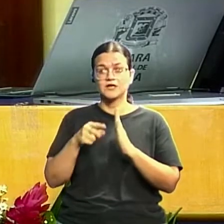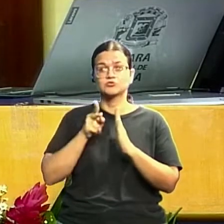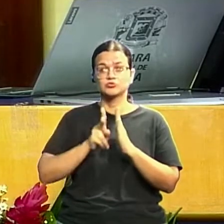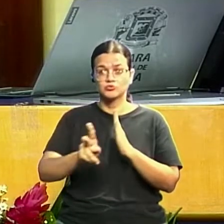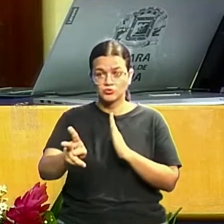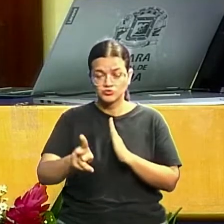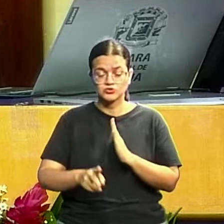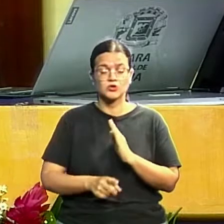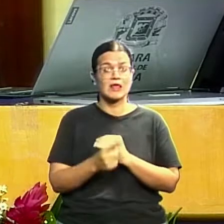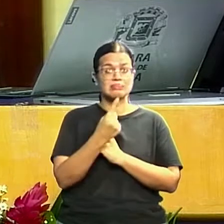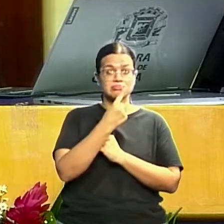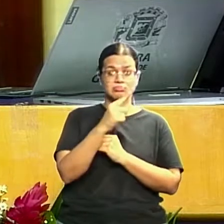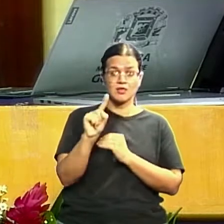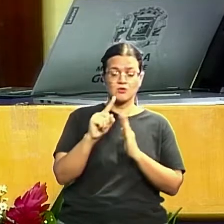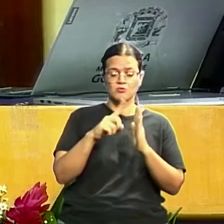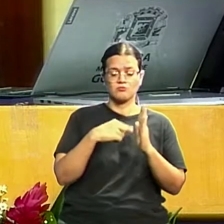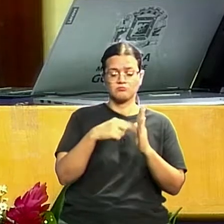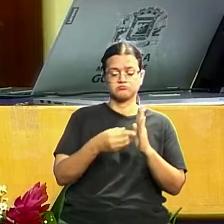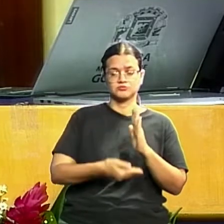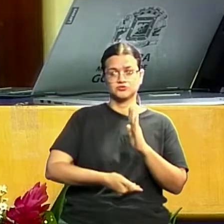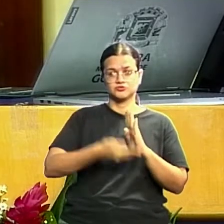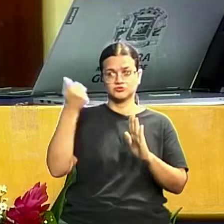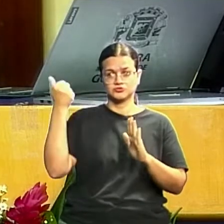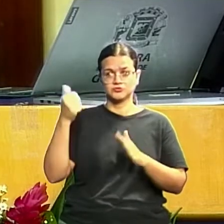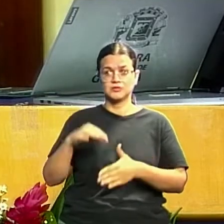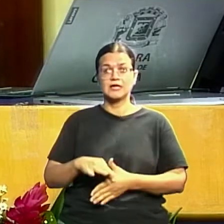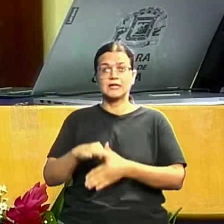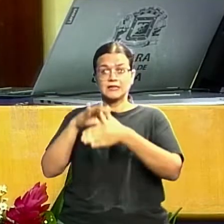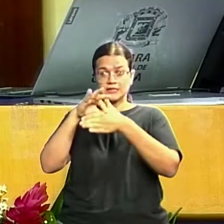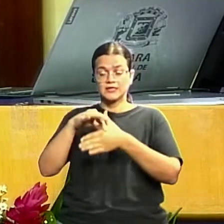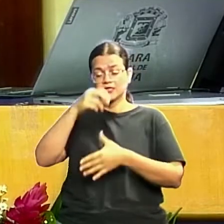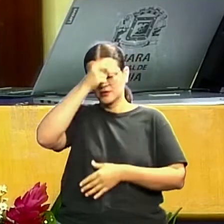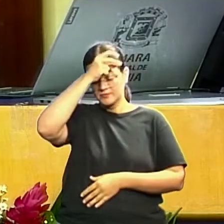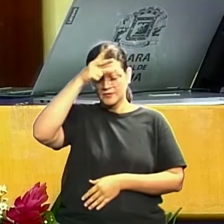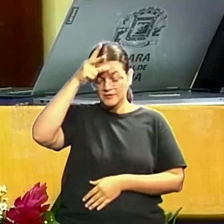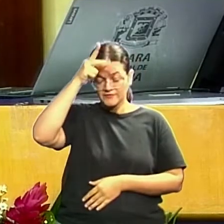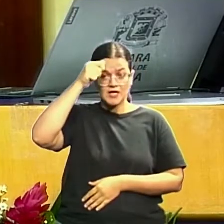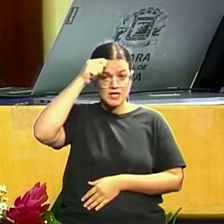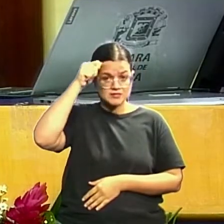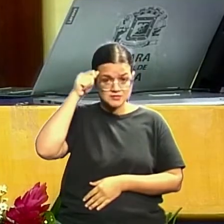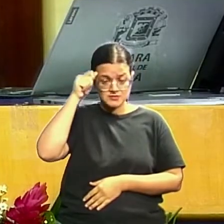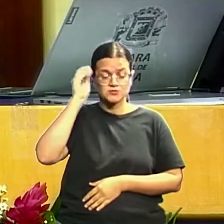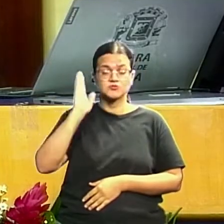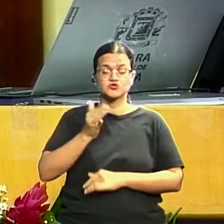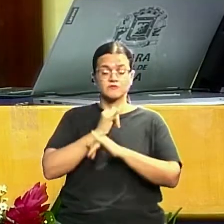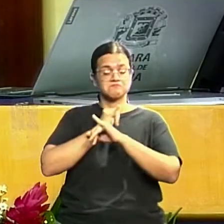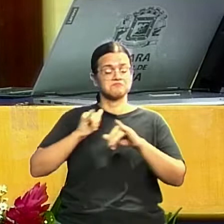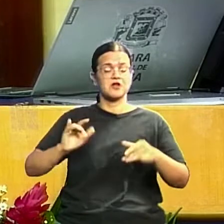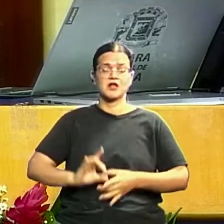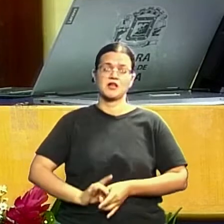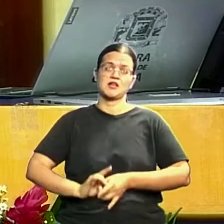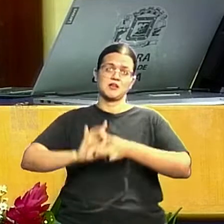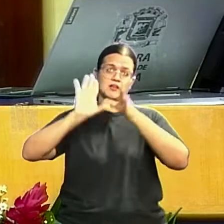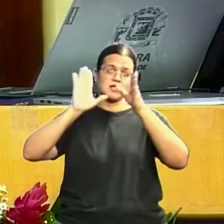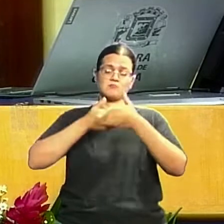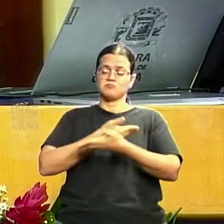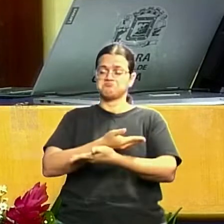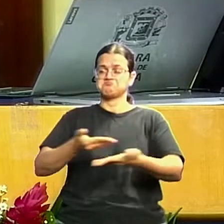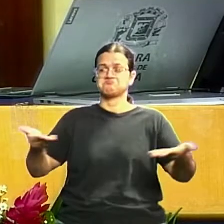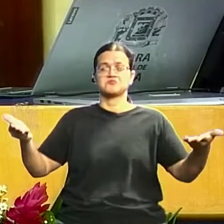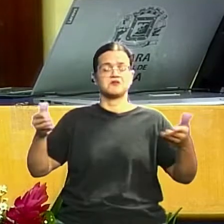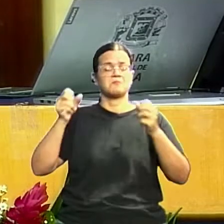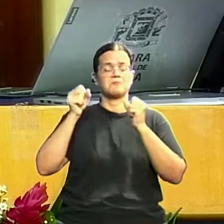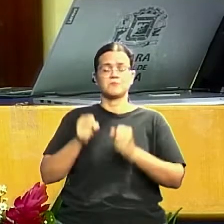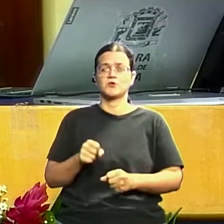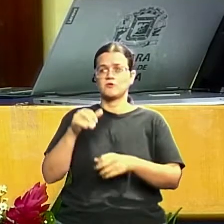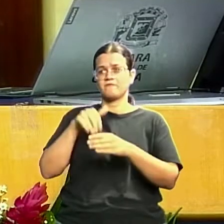veto, não derruba o veto. E o líder do prefeito, Anselmo Pereira, acaba de liberar a base do prefeito